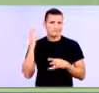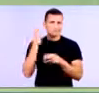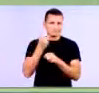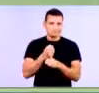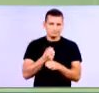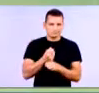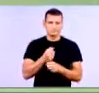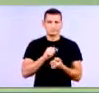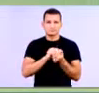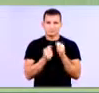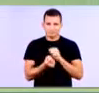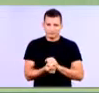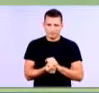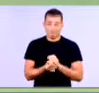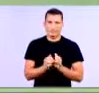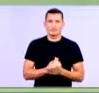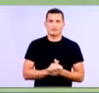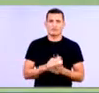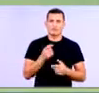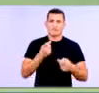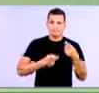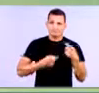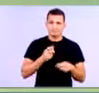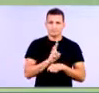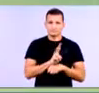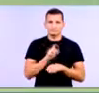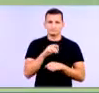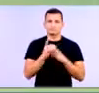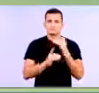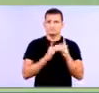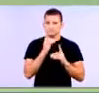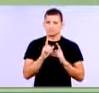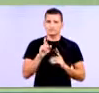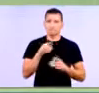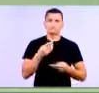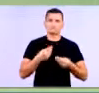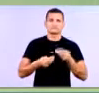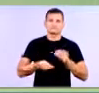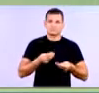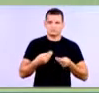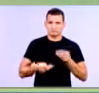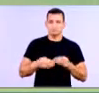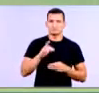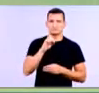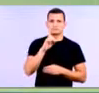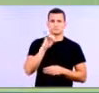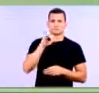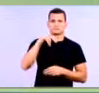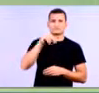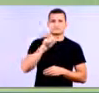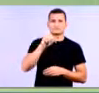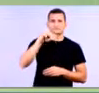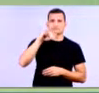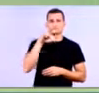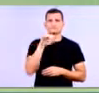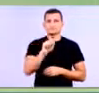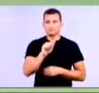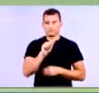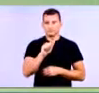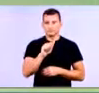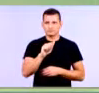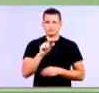política de segurança, ela é dinâmica, ela é flexível. Dinâmica, em virtude dos